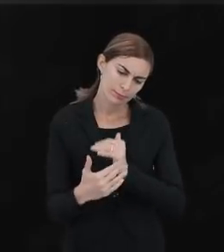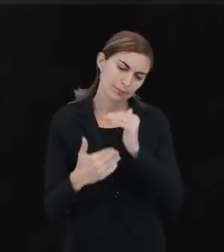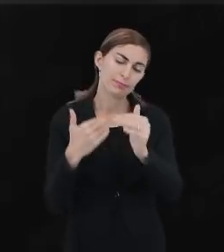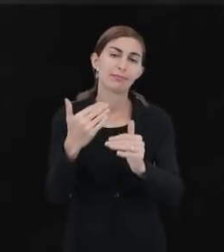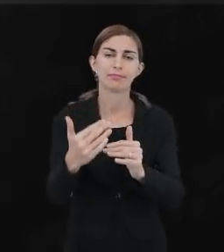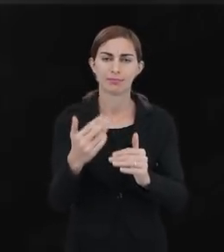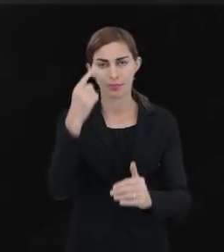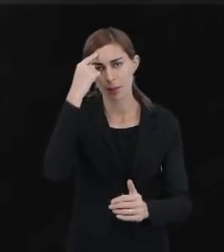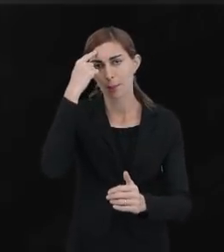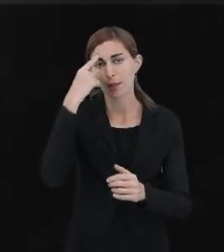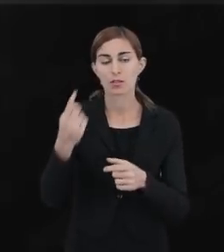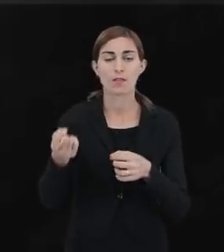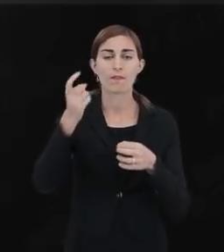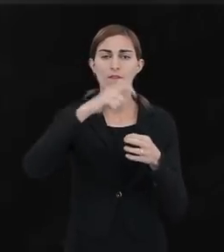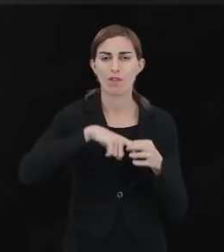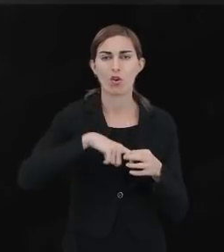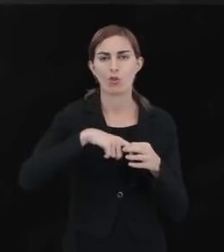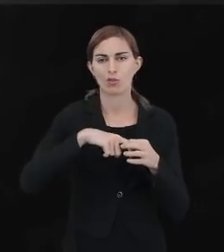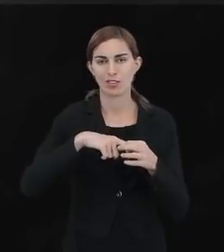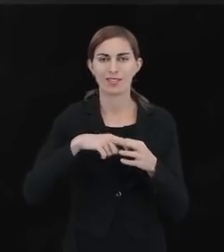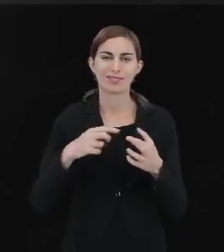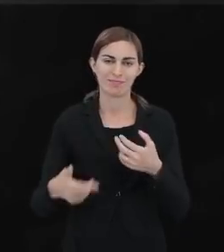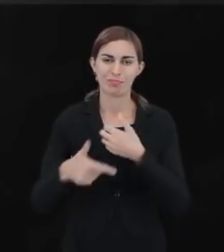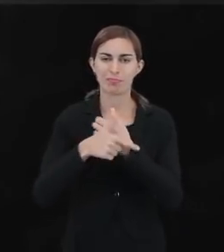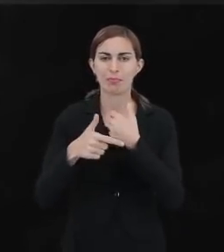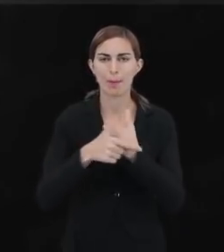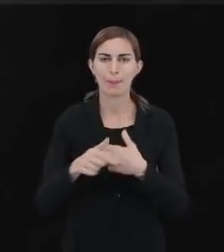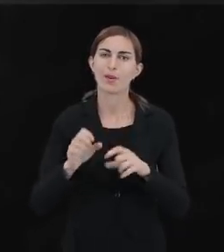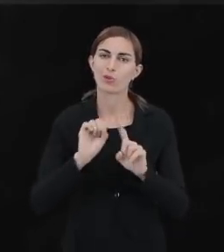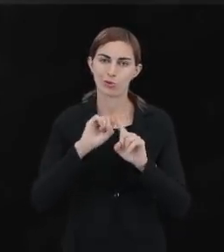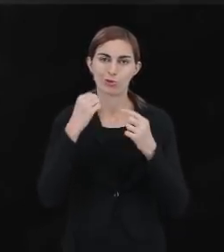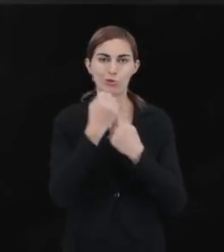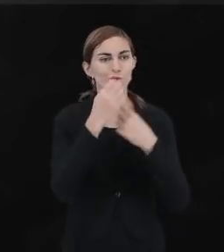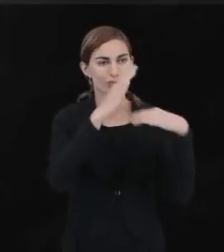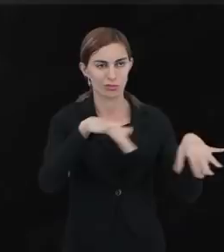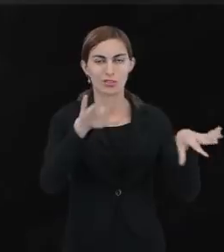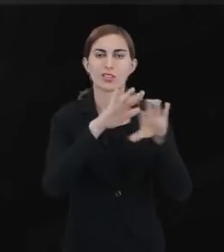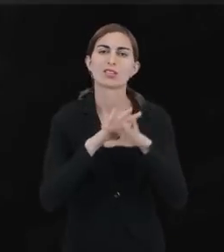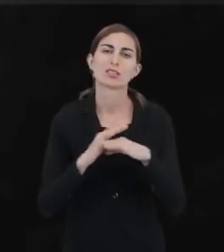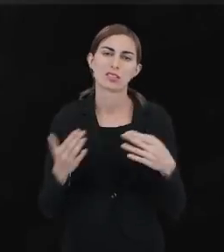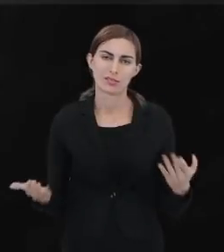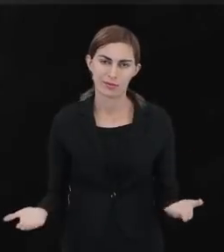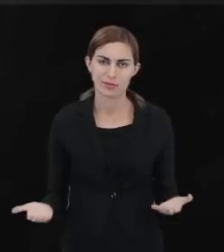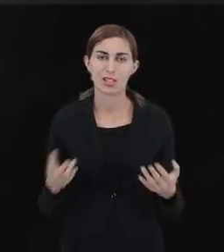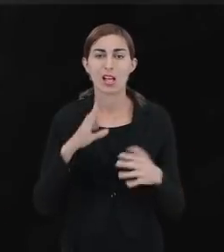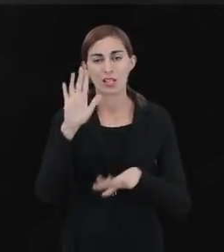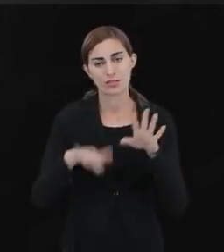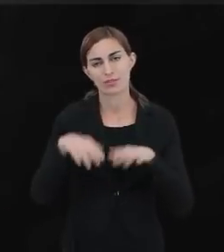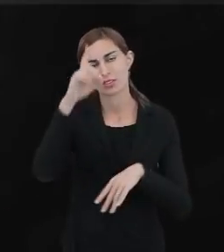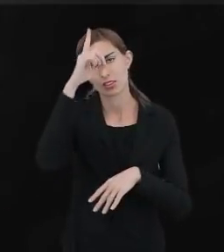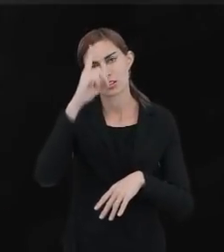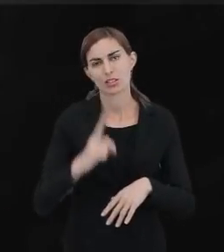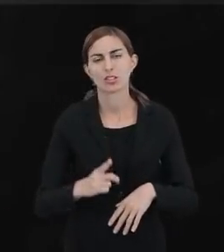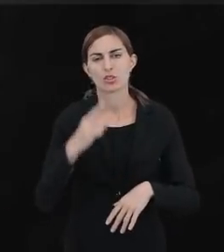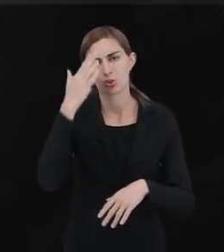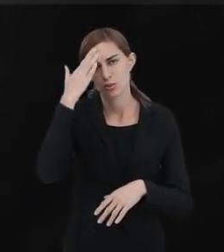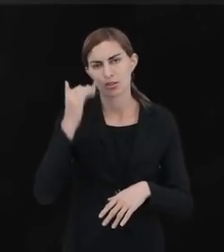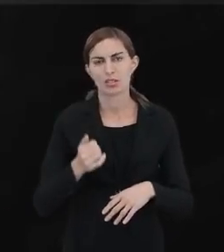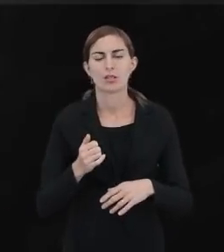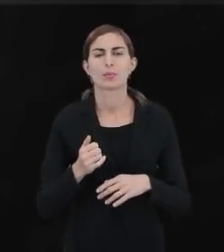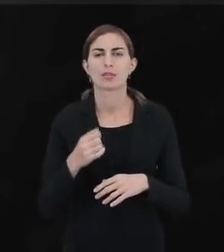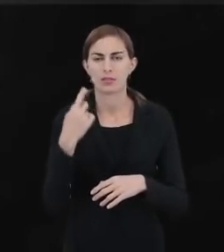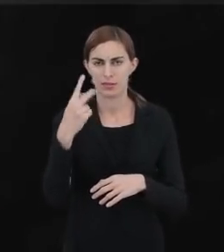mais repense e volte aos a sua função social e ao seu sentido né então talvez o diretor ele seja